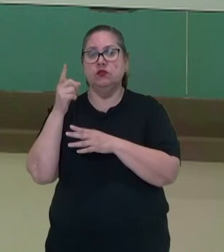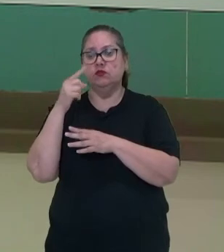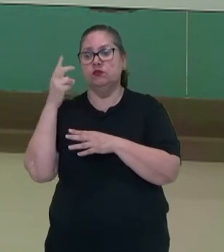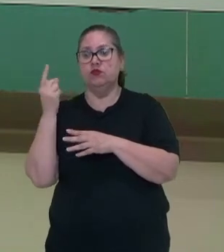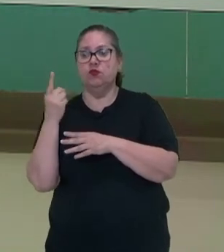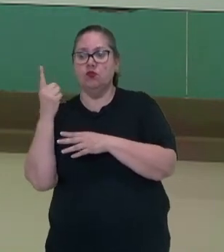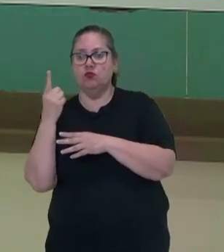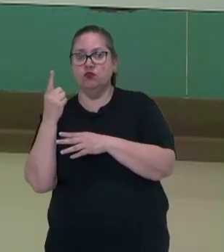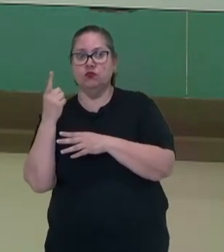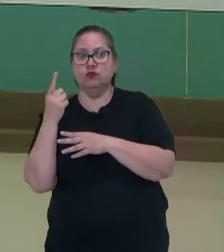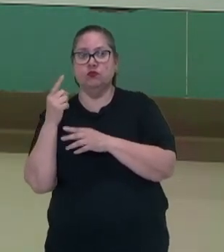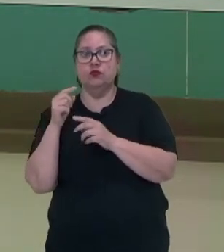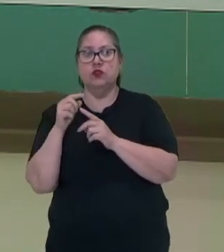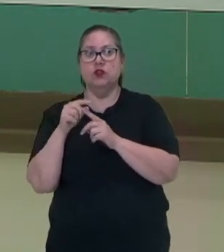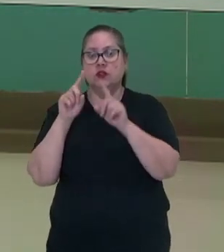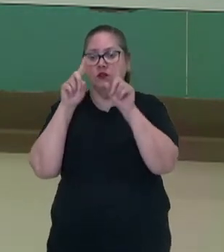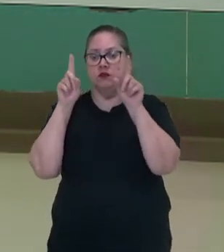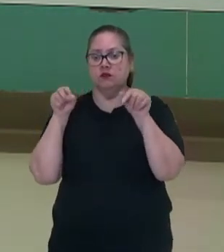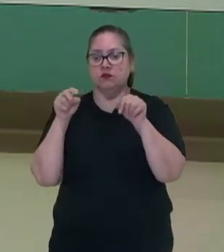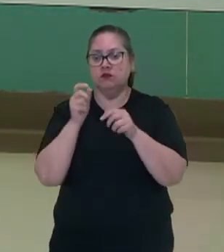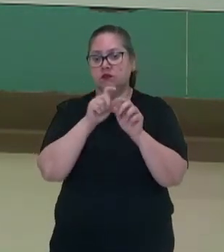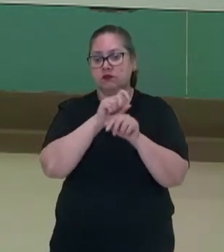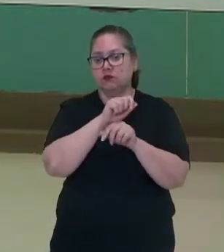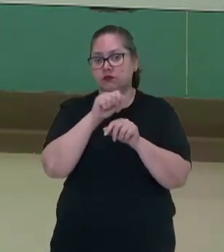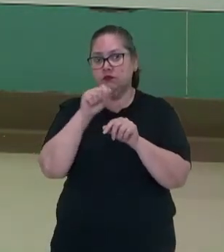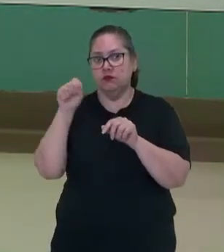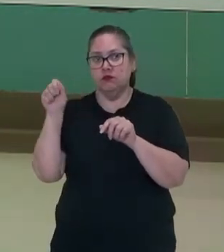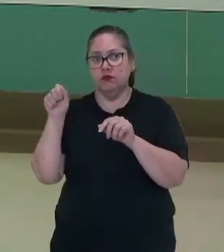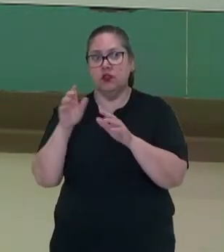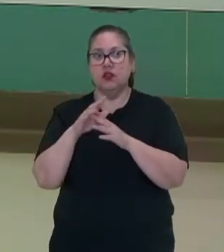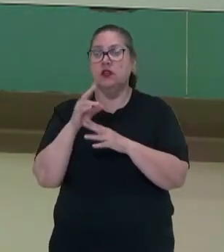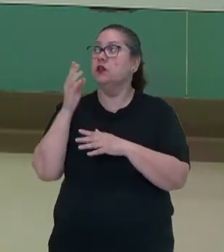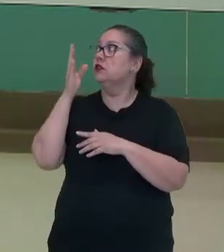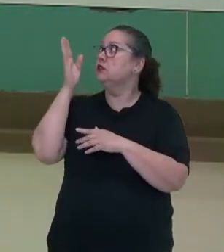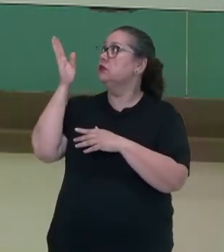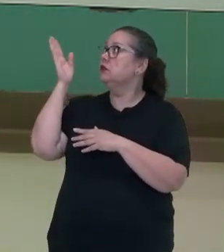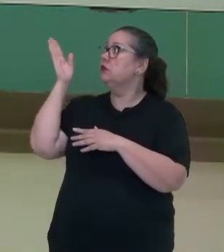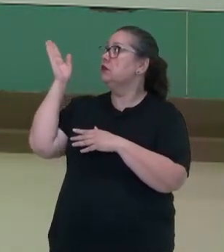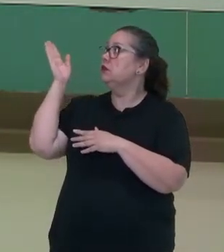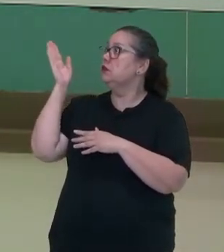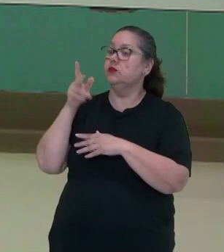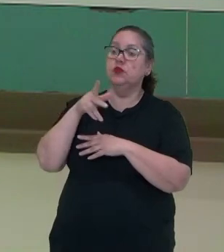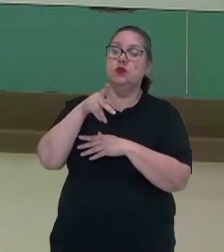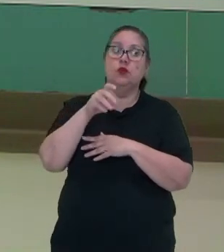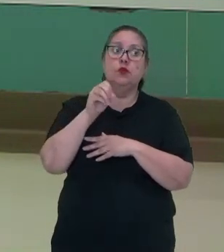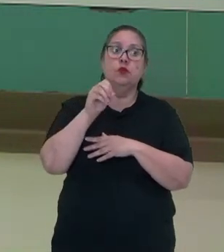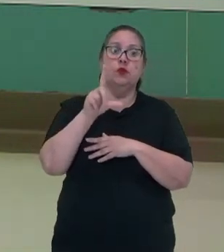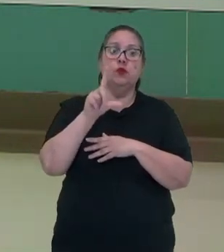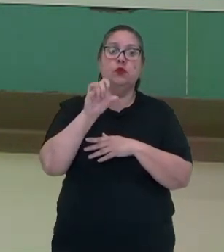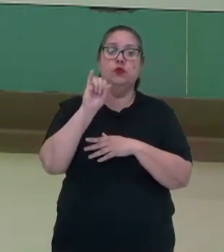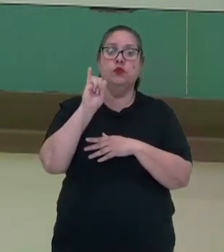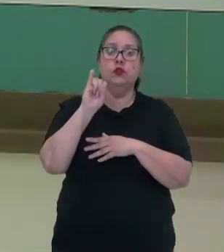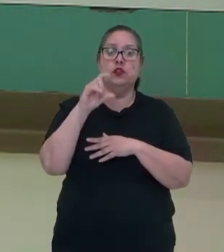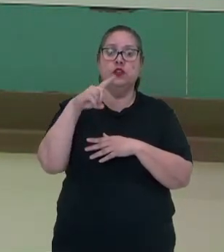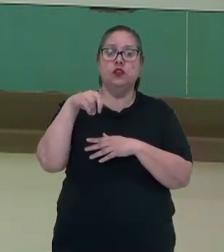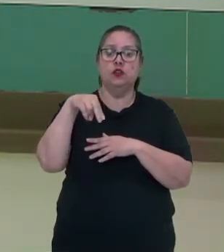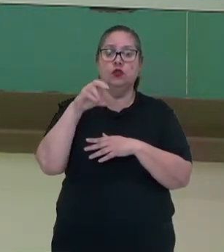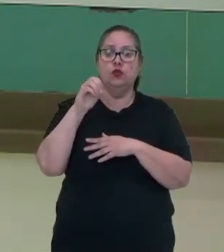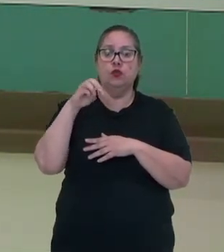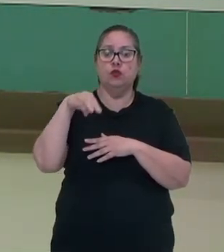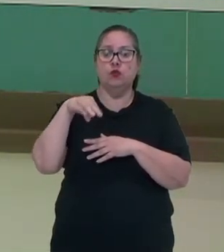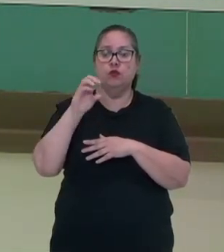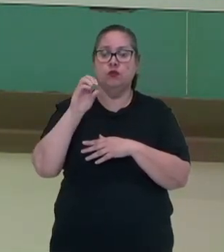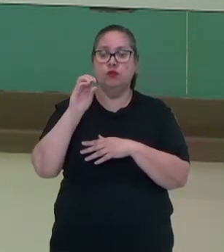frente, sobrou outro aqui. Escrevemos a expressão que estava na forma de um polinômio, numa forma fatorada, forma